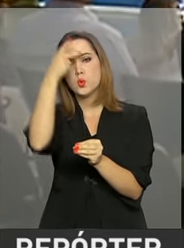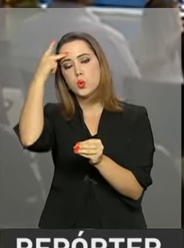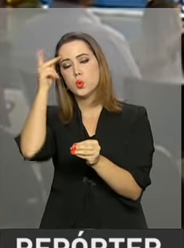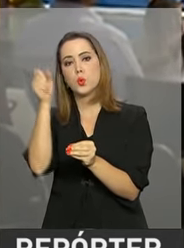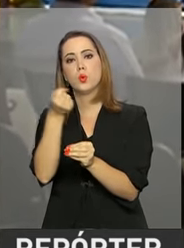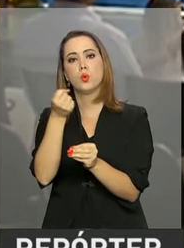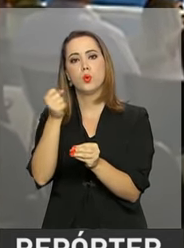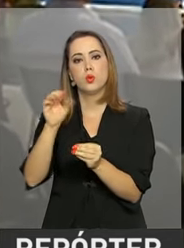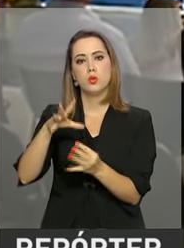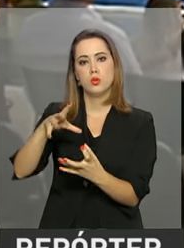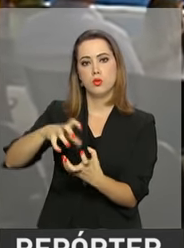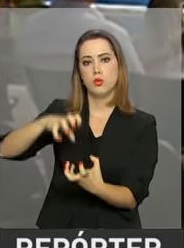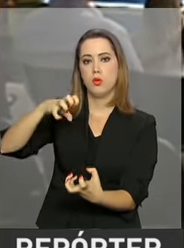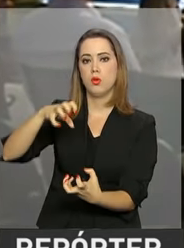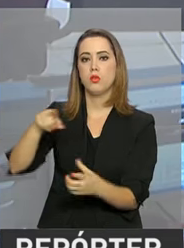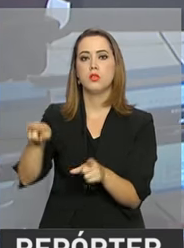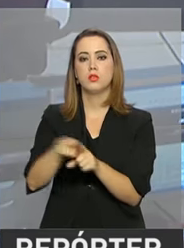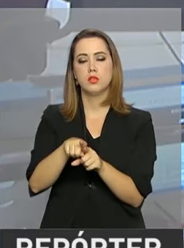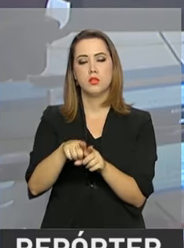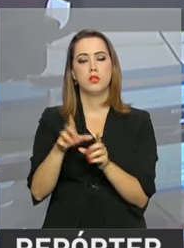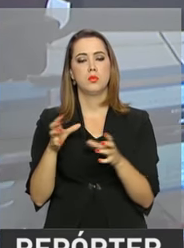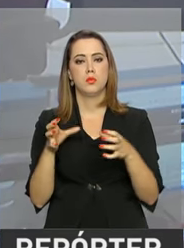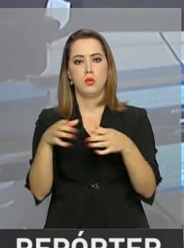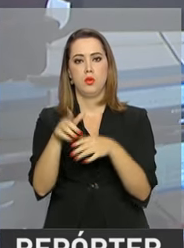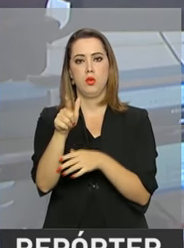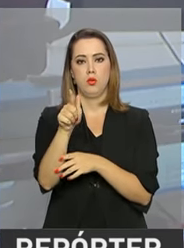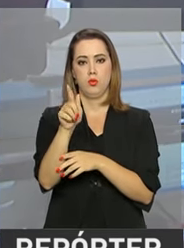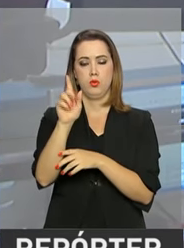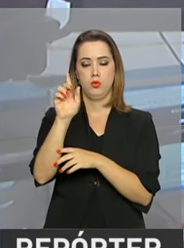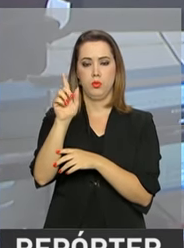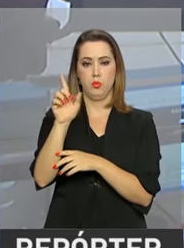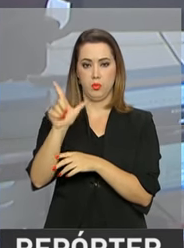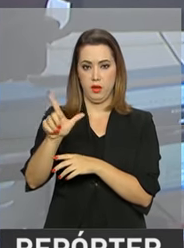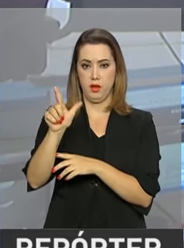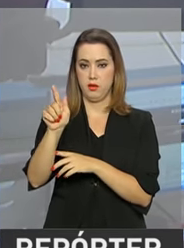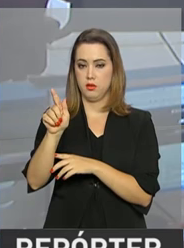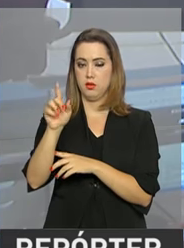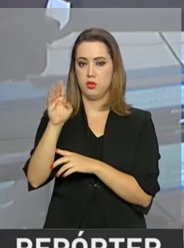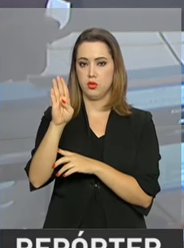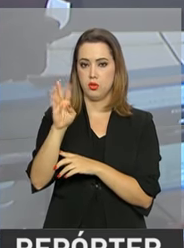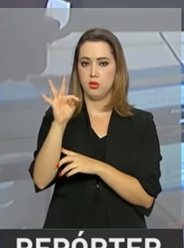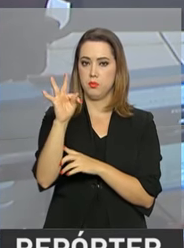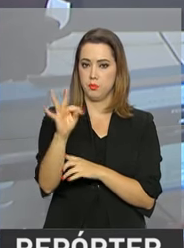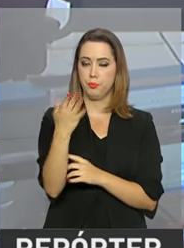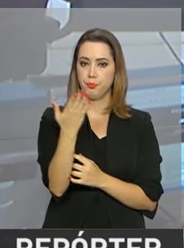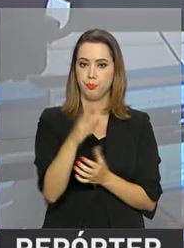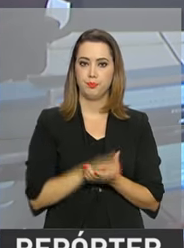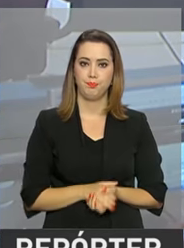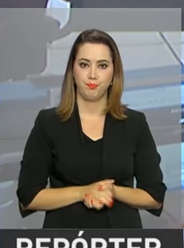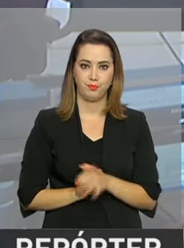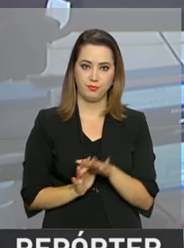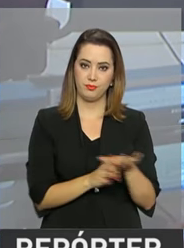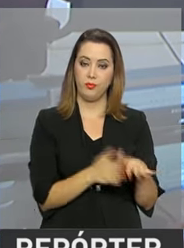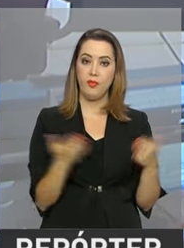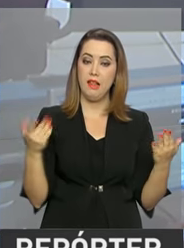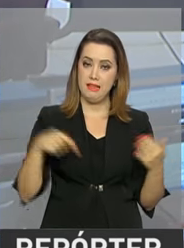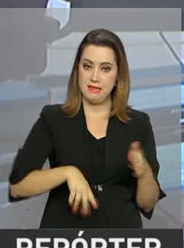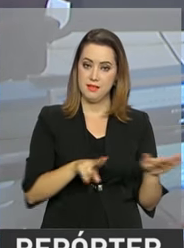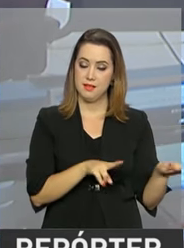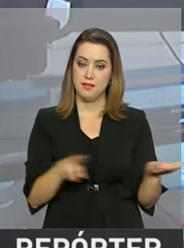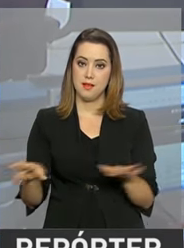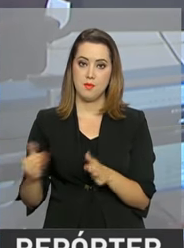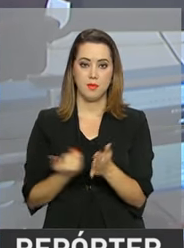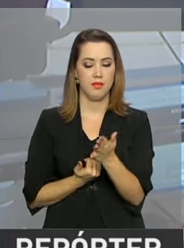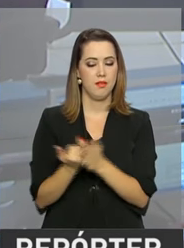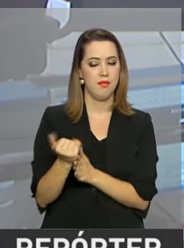e ao público LGBT. A Semana da Pátria começa hoje e, para marcar a data, foi realizada aqui em